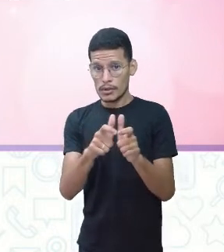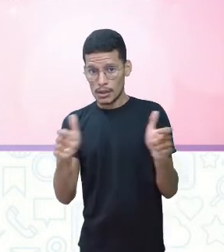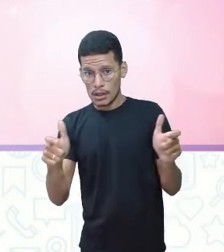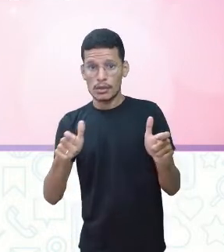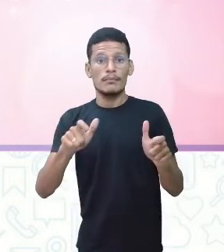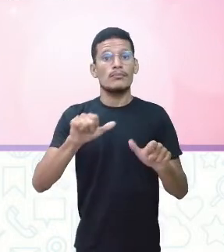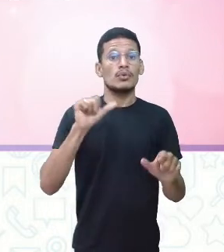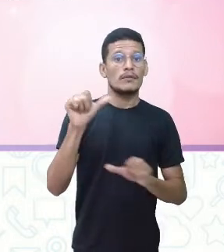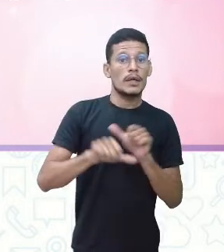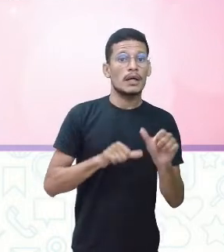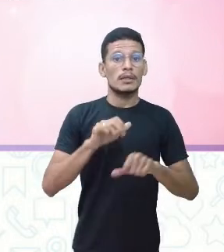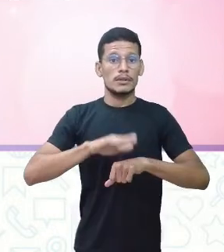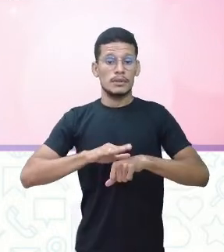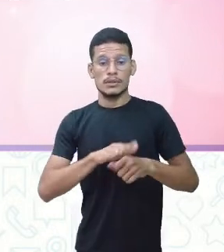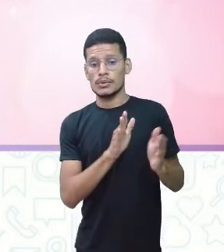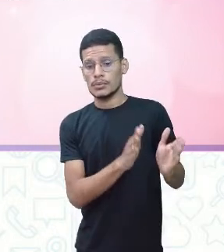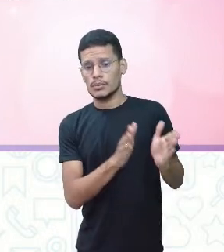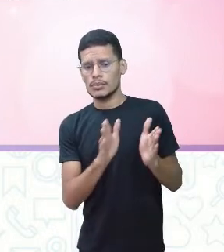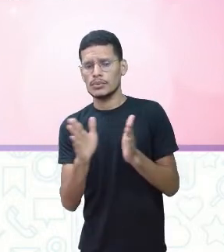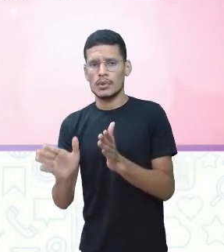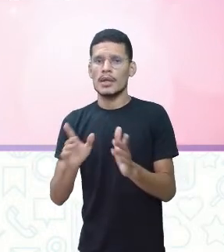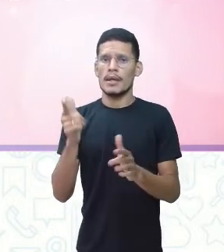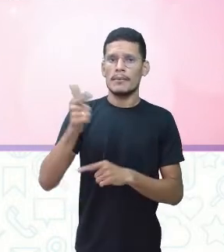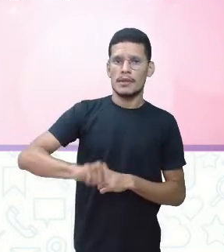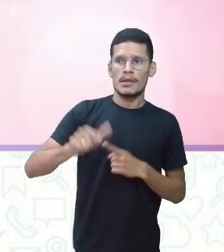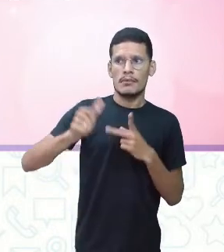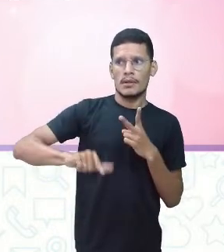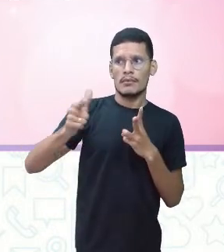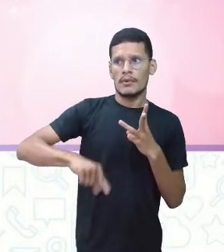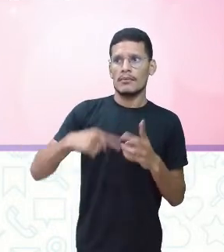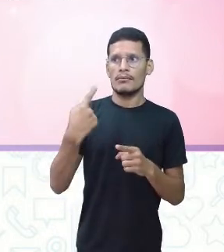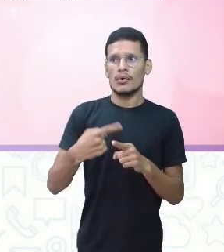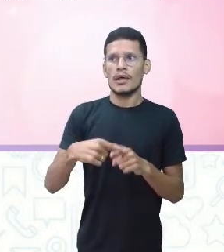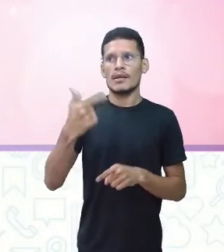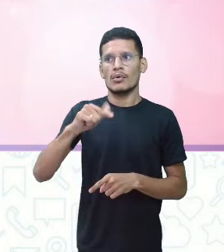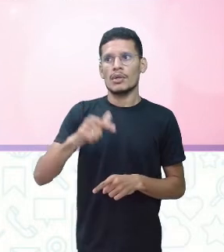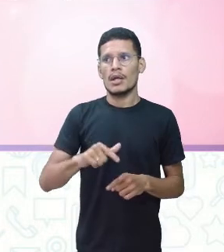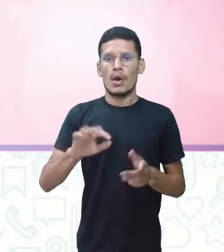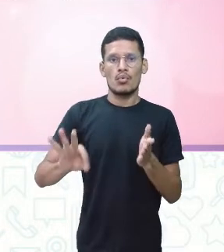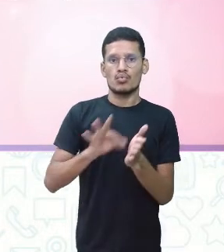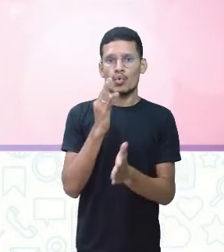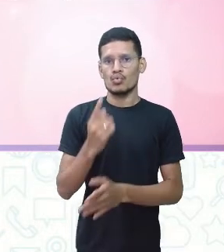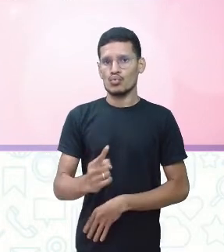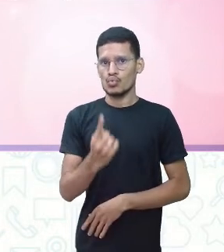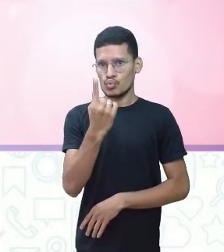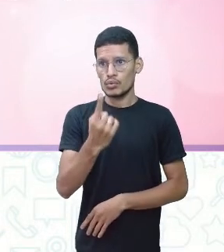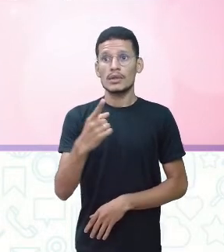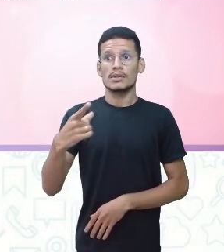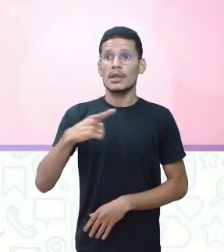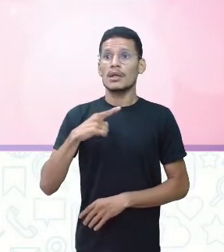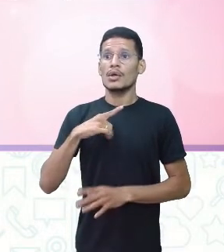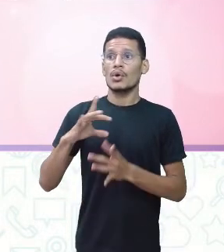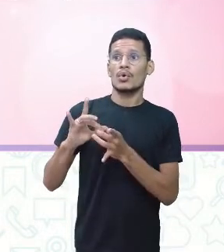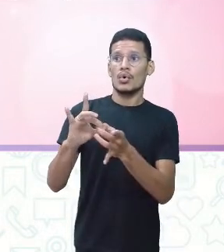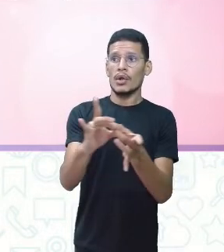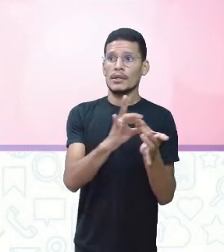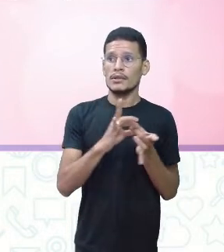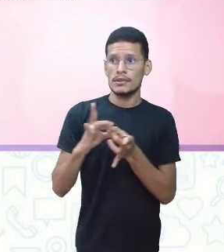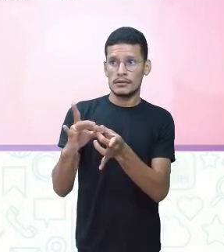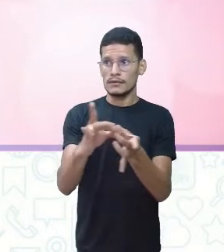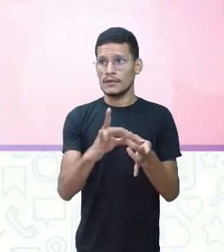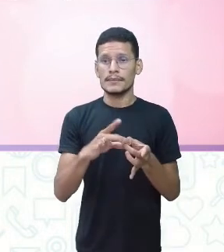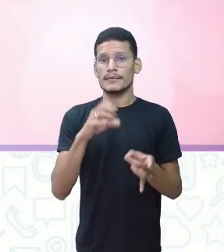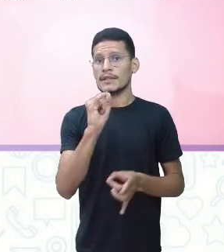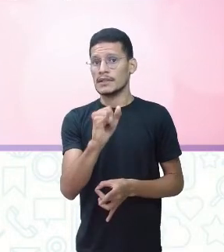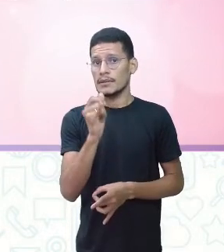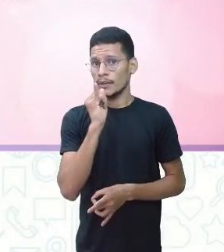medida que vem sendo repetida. Isso por quê? Porque a gente não tem, por exemplo, um autor só. A gente tem uma autoria coletiva. Então,